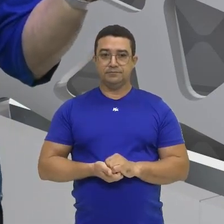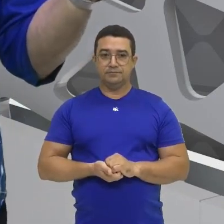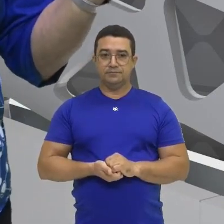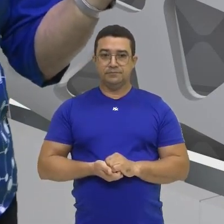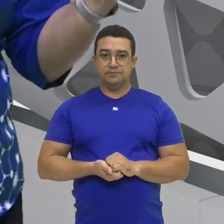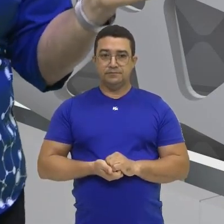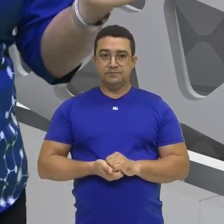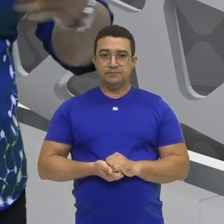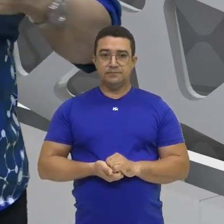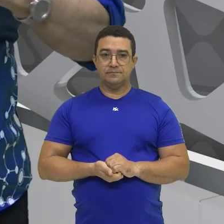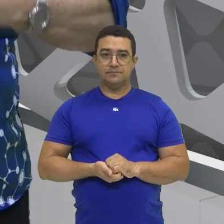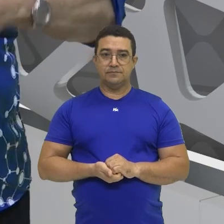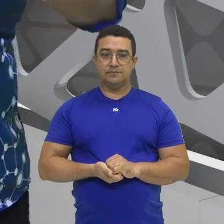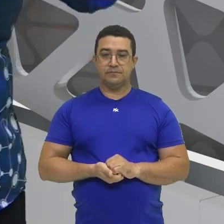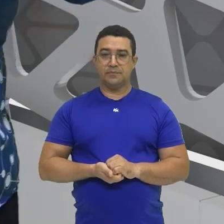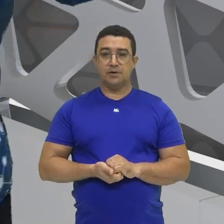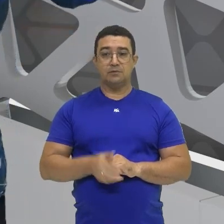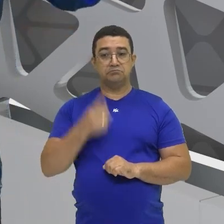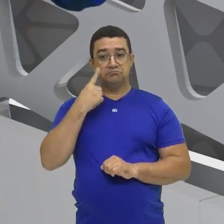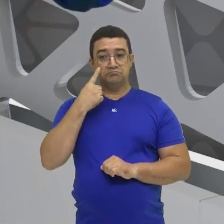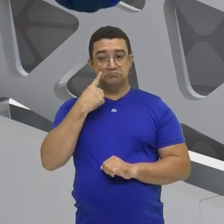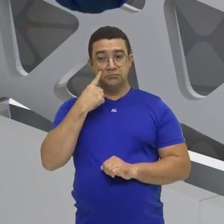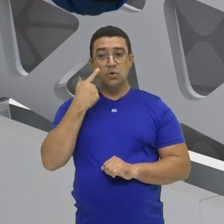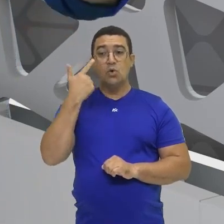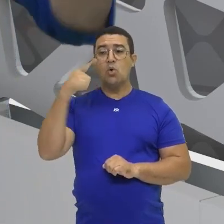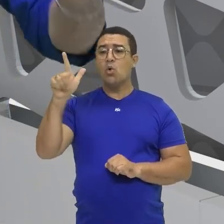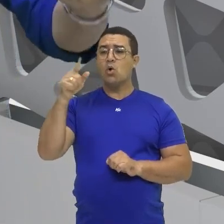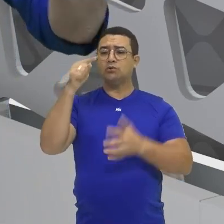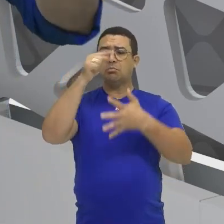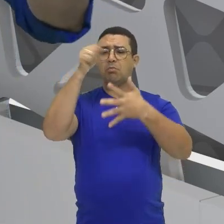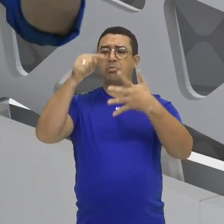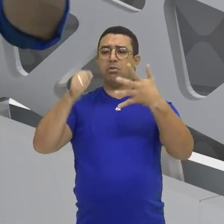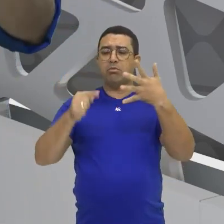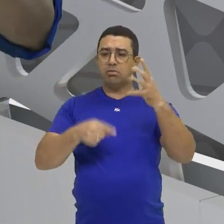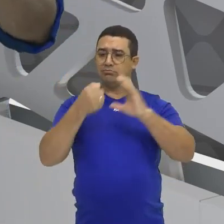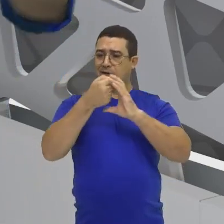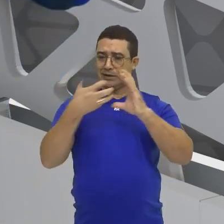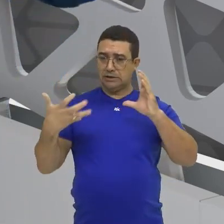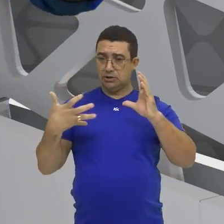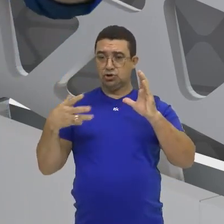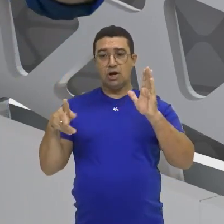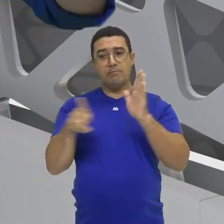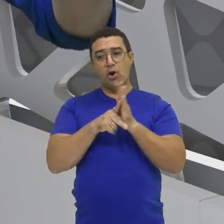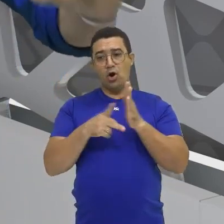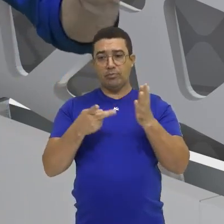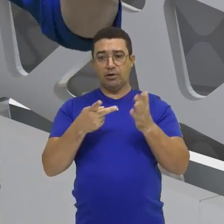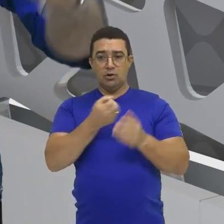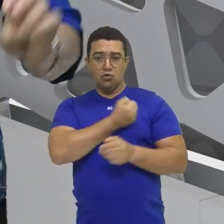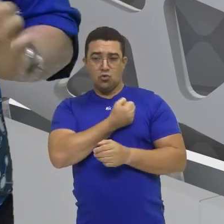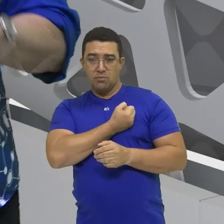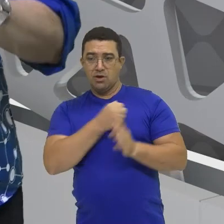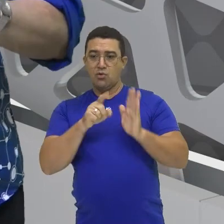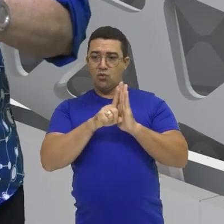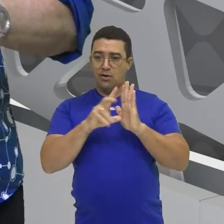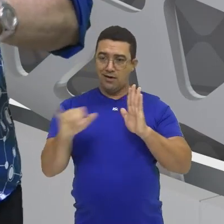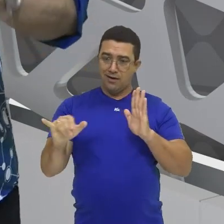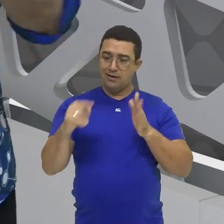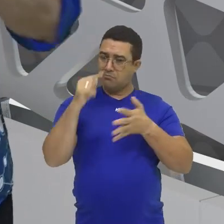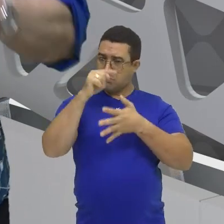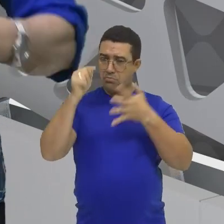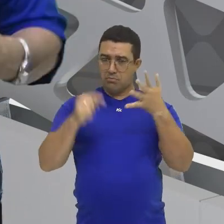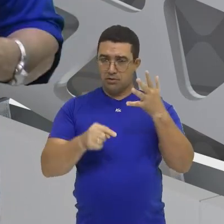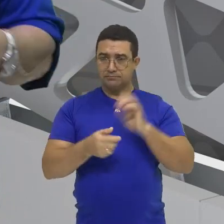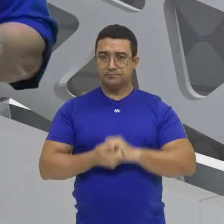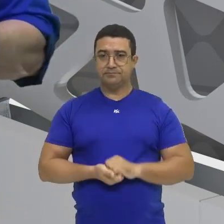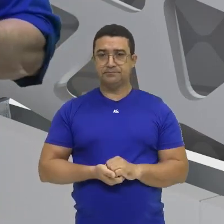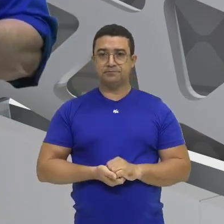para você ver, né? Mas você tem outros detalhes aí, né? Mostrando, por exemplo, o número da lei, etc.